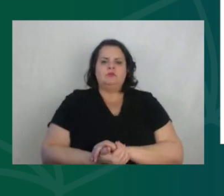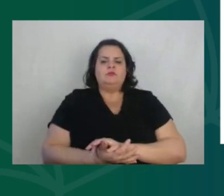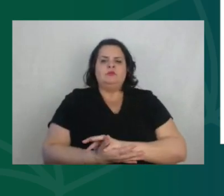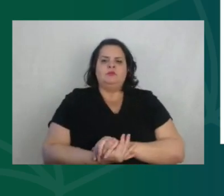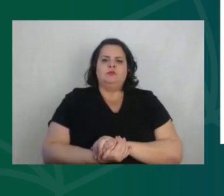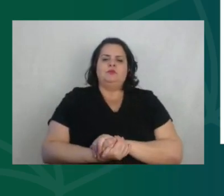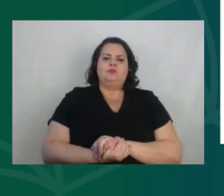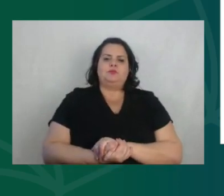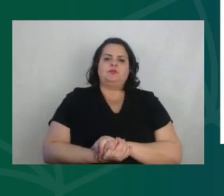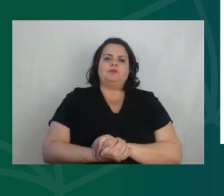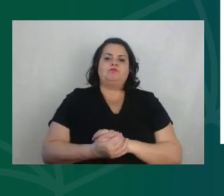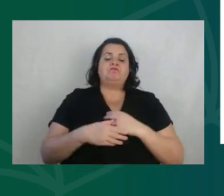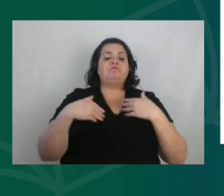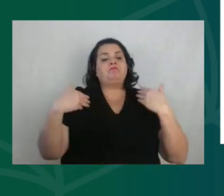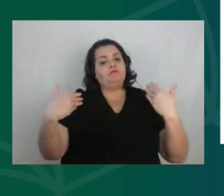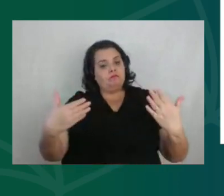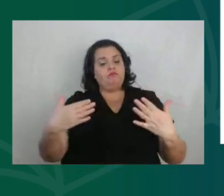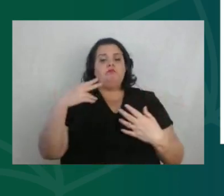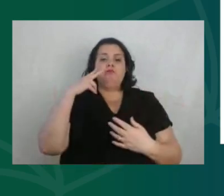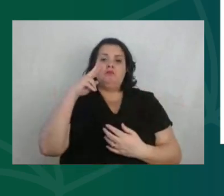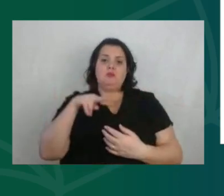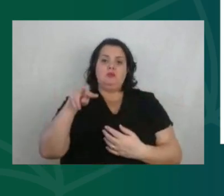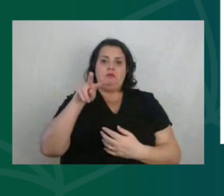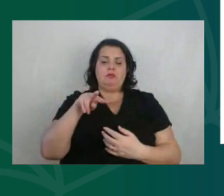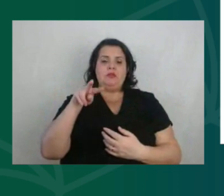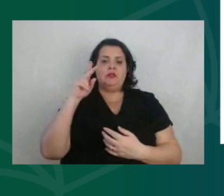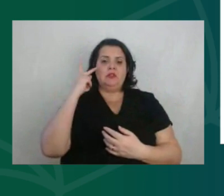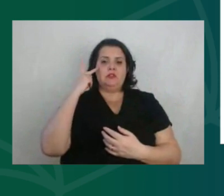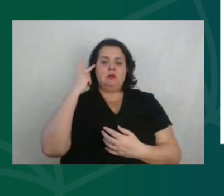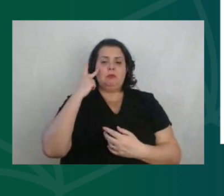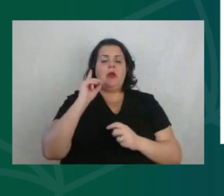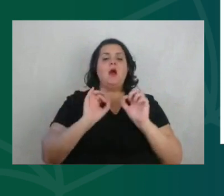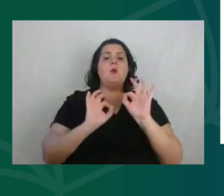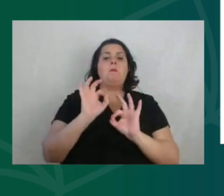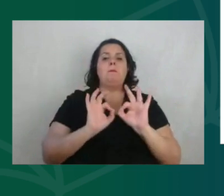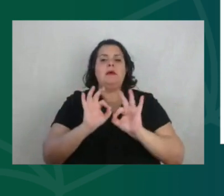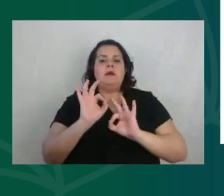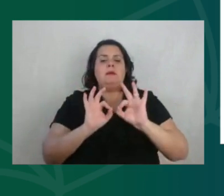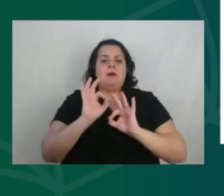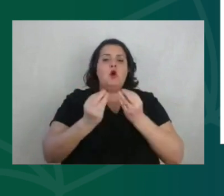Bom, diante dessa situação, São Paulo fez um plano de retorno, né?